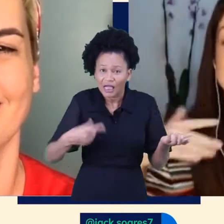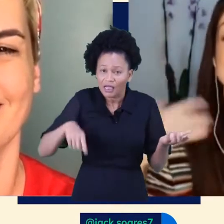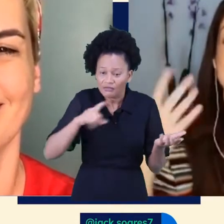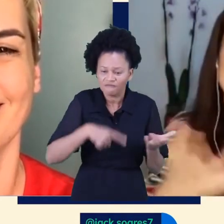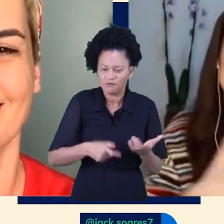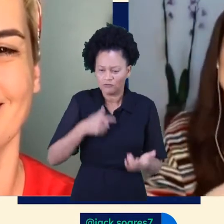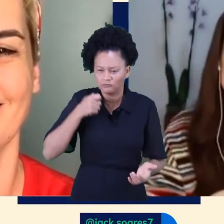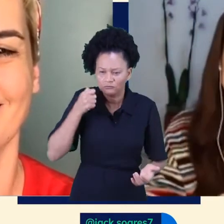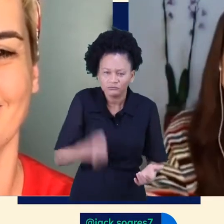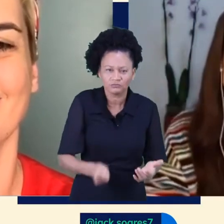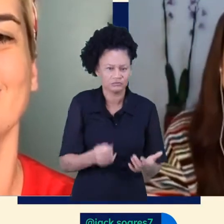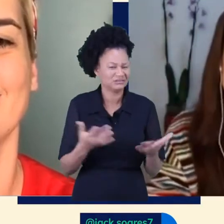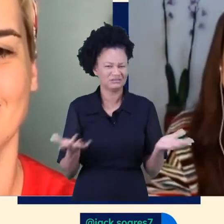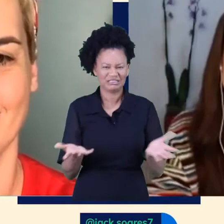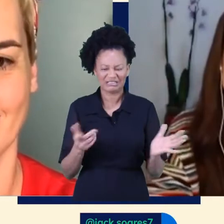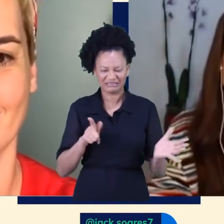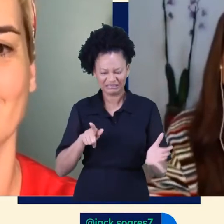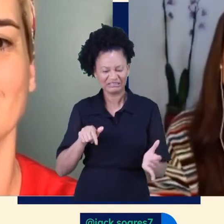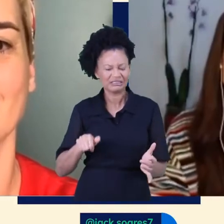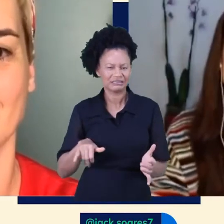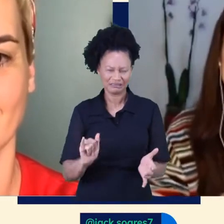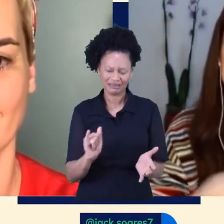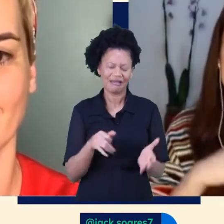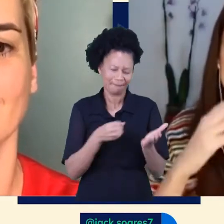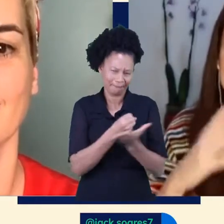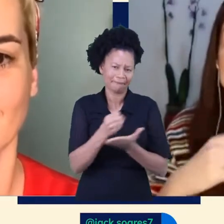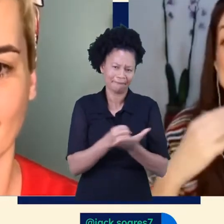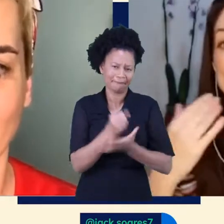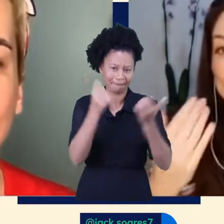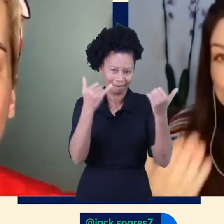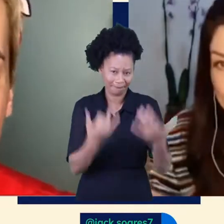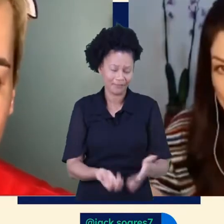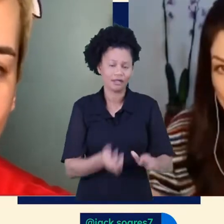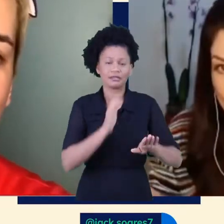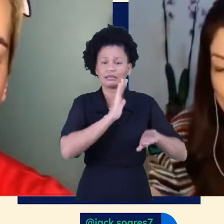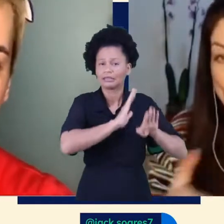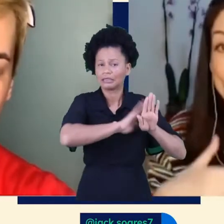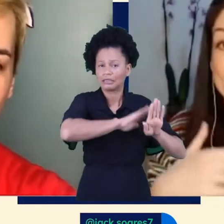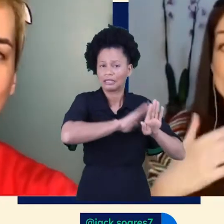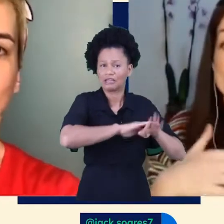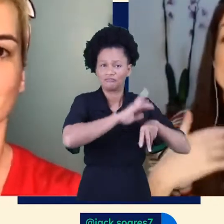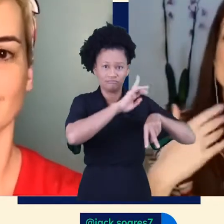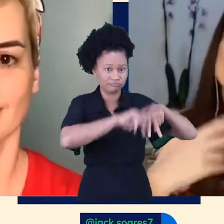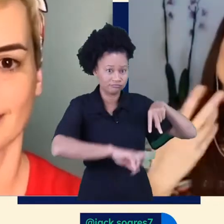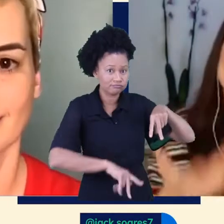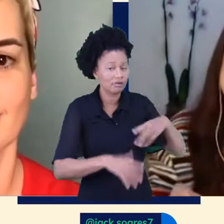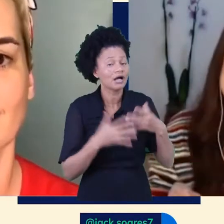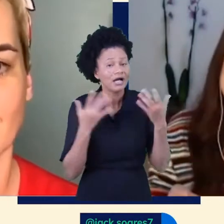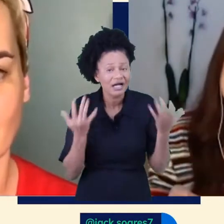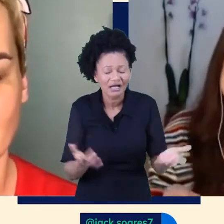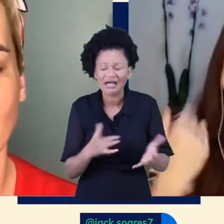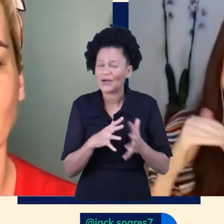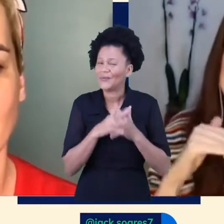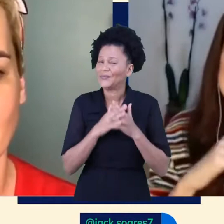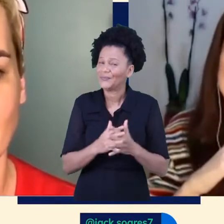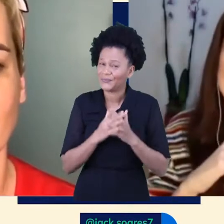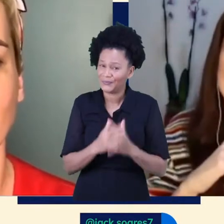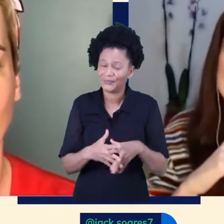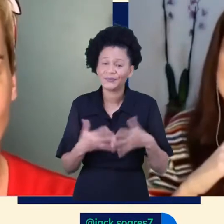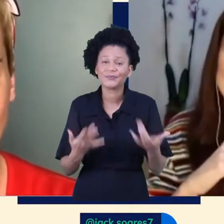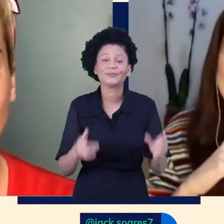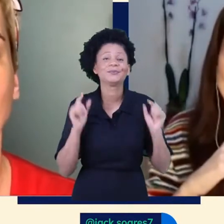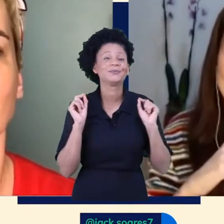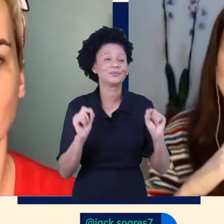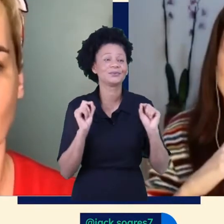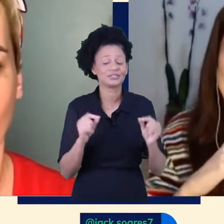é essa a explicação para tal da ideologia de gênero, tá, gente? Que é uma grande confusão. O que existe são os estudos de gênero, que é o que a gente está